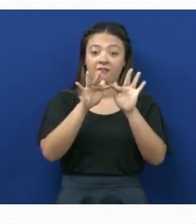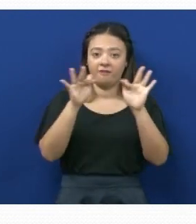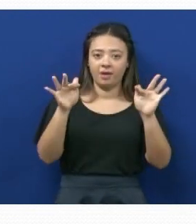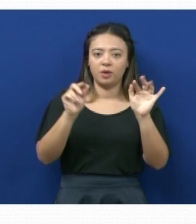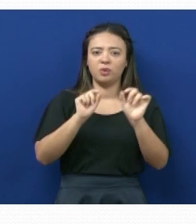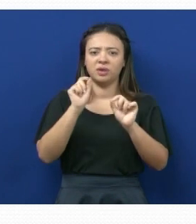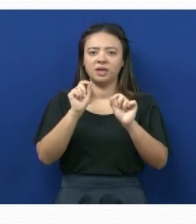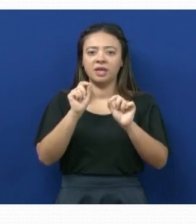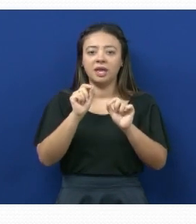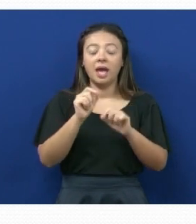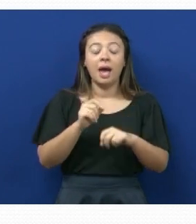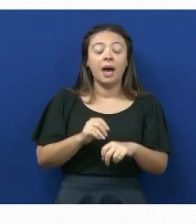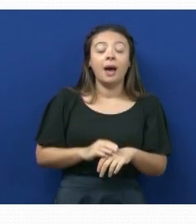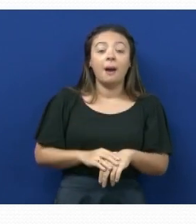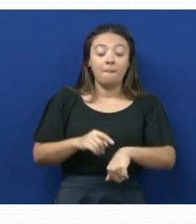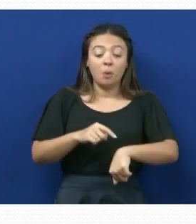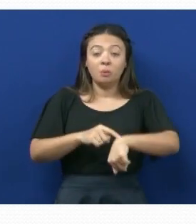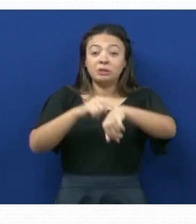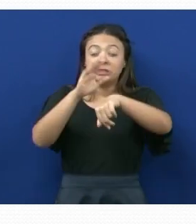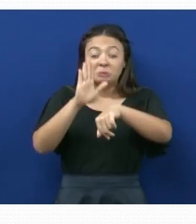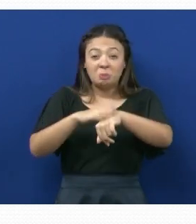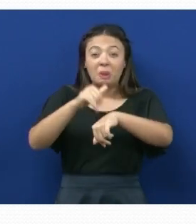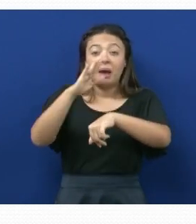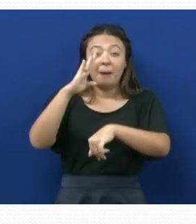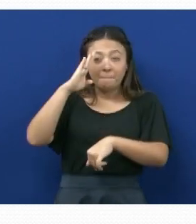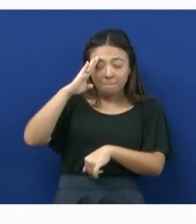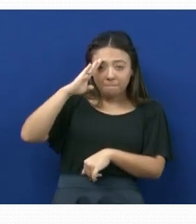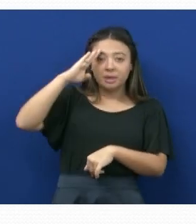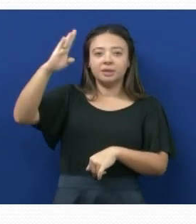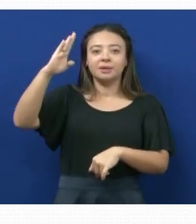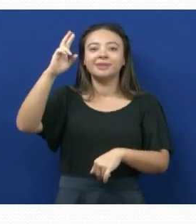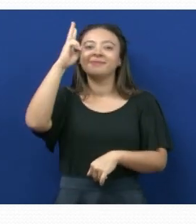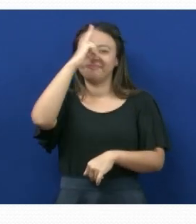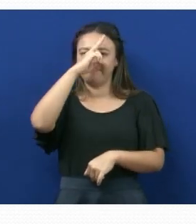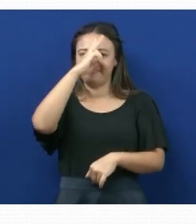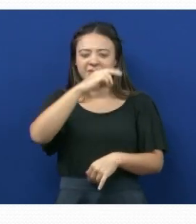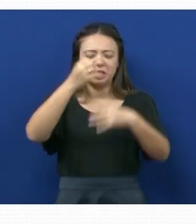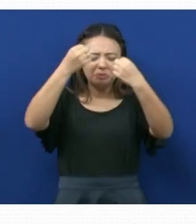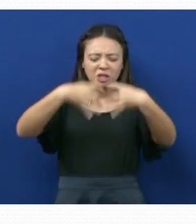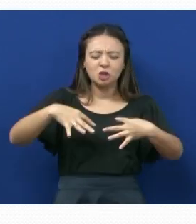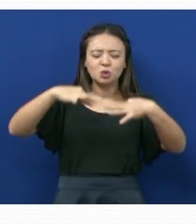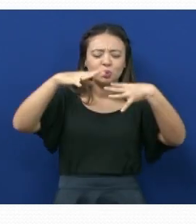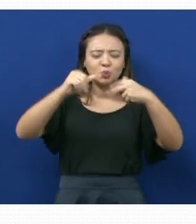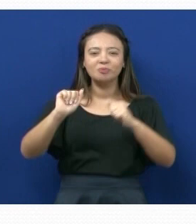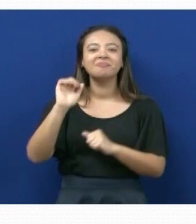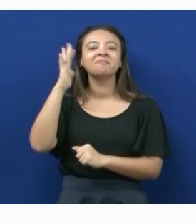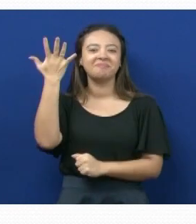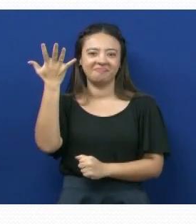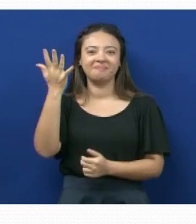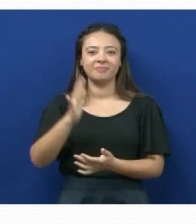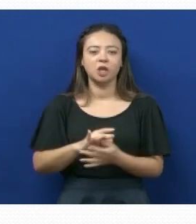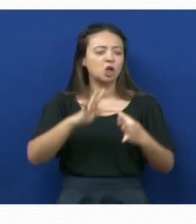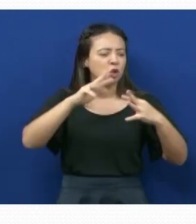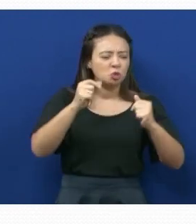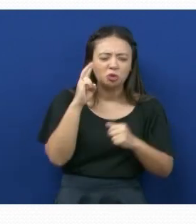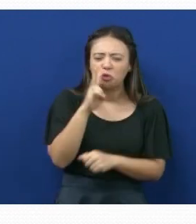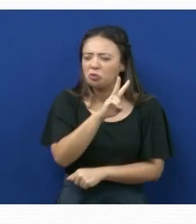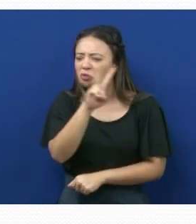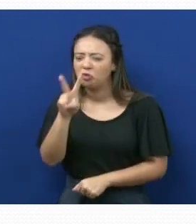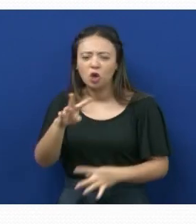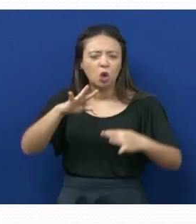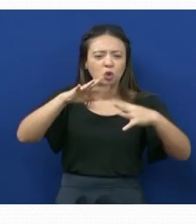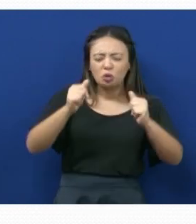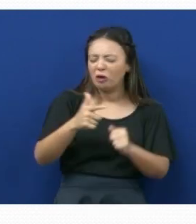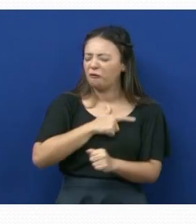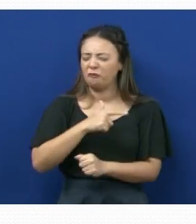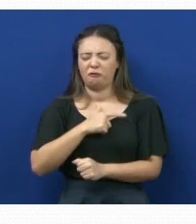chamamos de clímax, que é um momento de maior tensão. Ele fala sobre tudo o que aconteceu, tudo o que ele viu, tudo que é